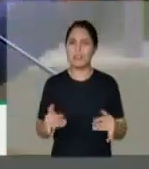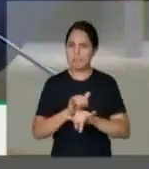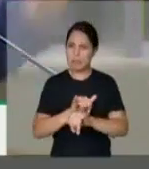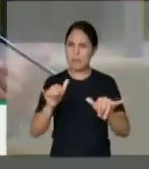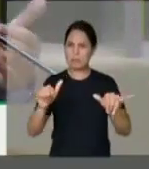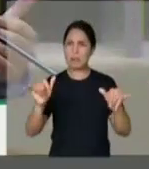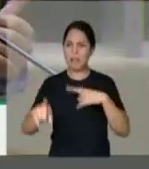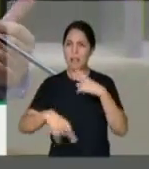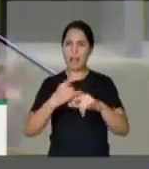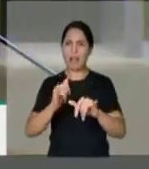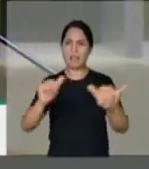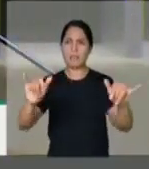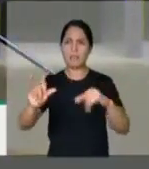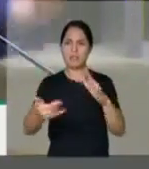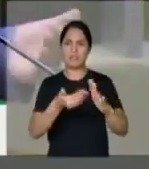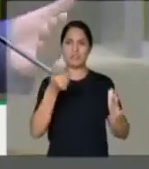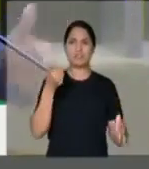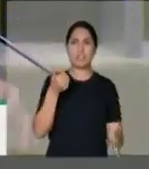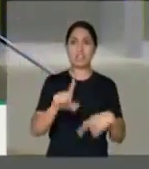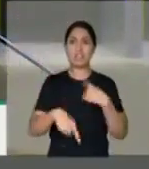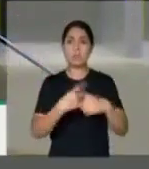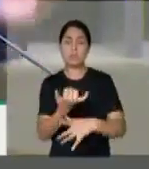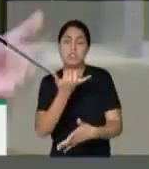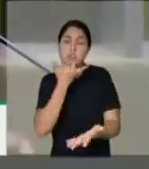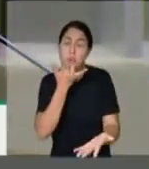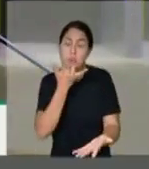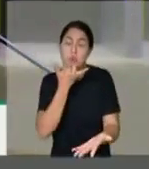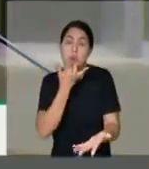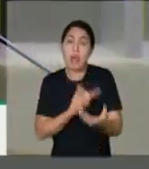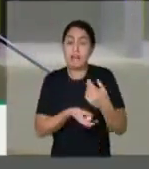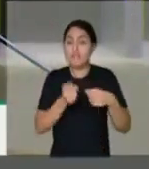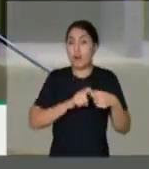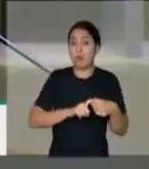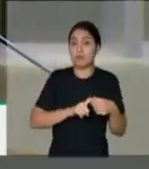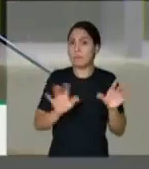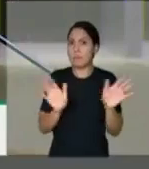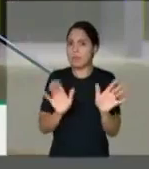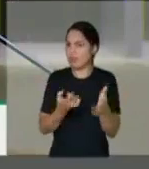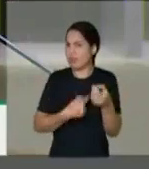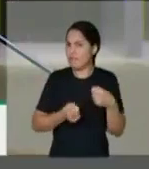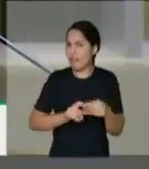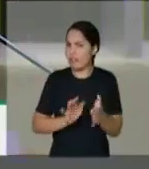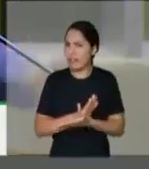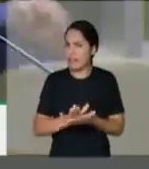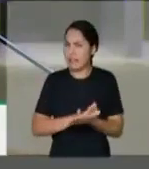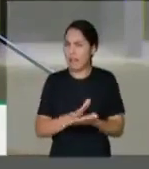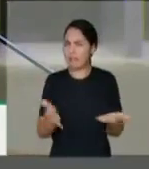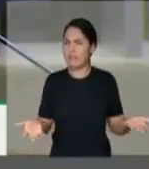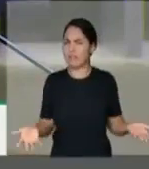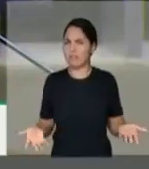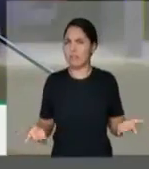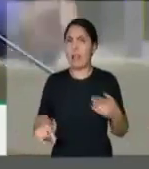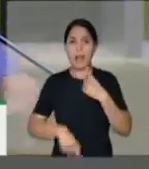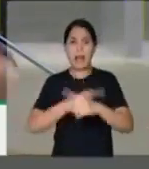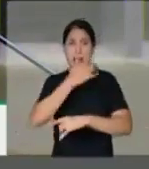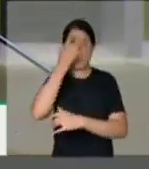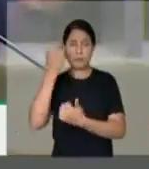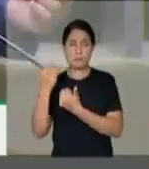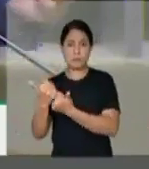publica, depois ele tira, depois ele pede desculpas, diz que vai se retratar e não se retrata. Depois um